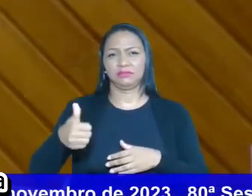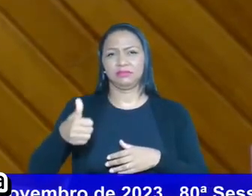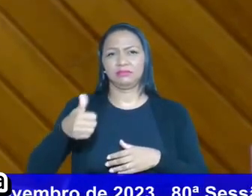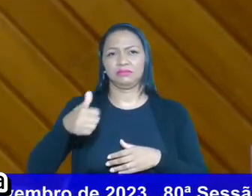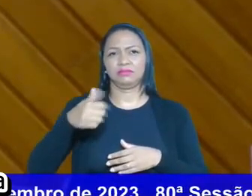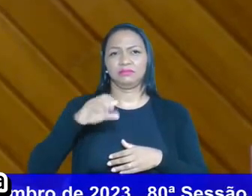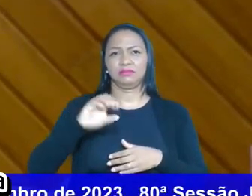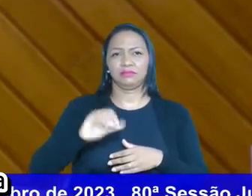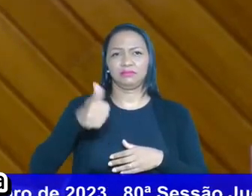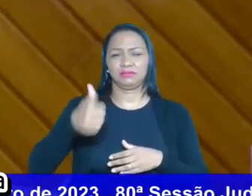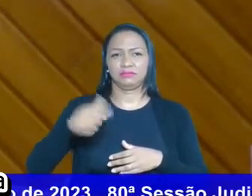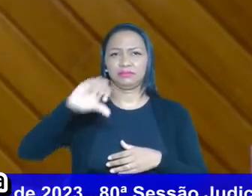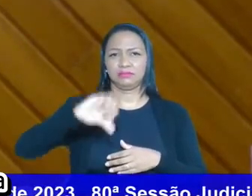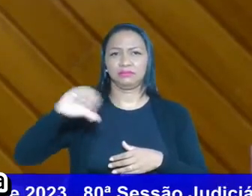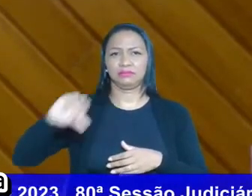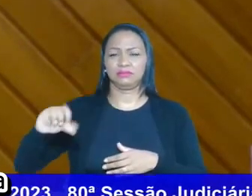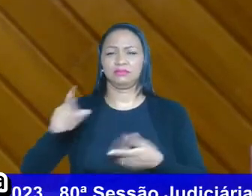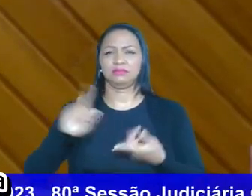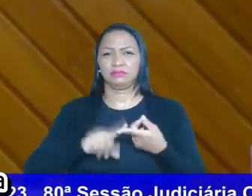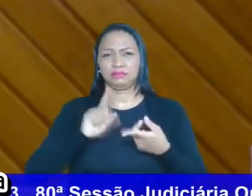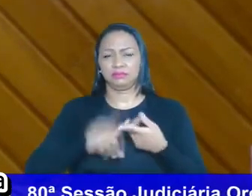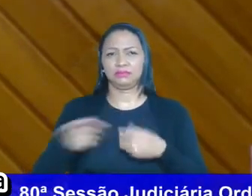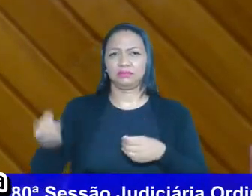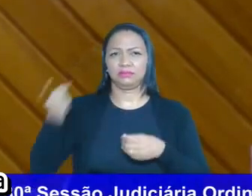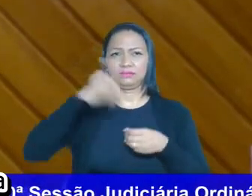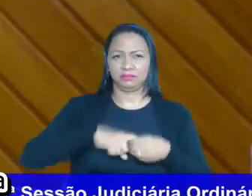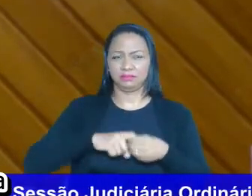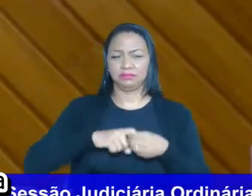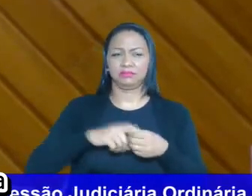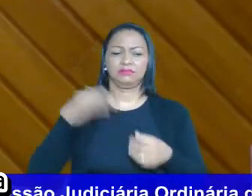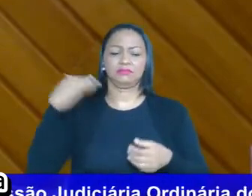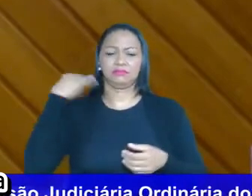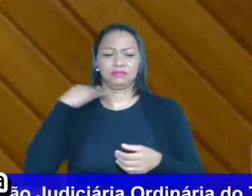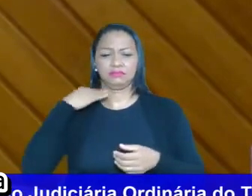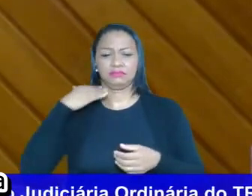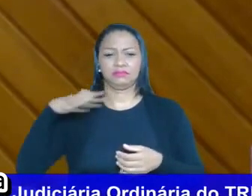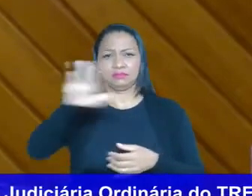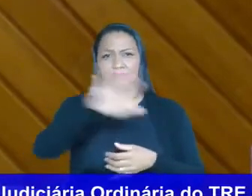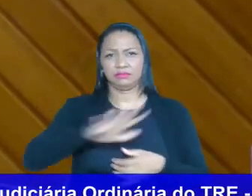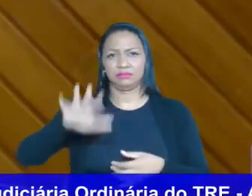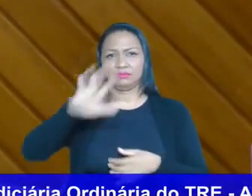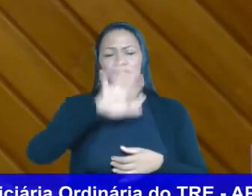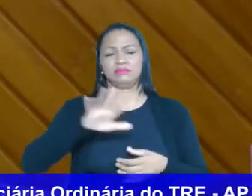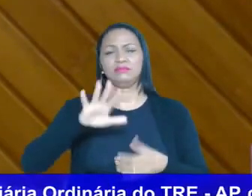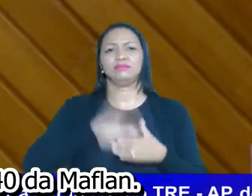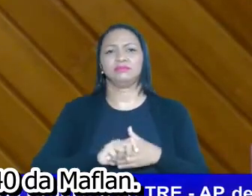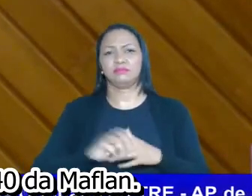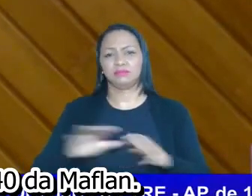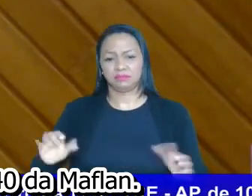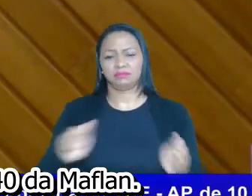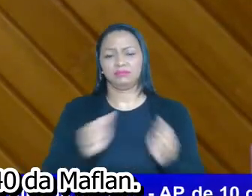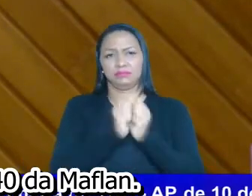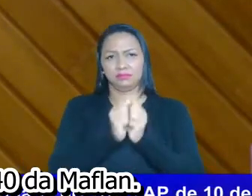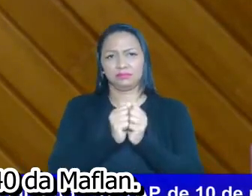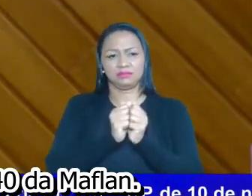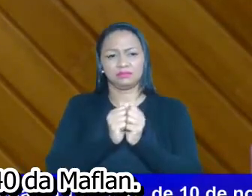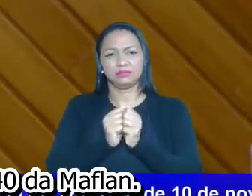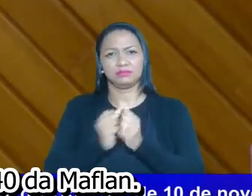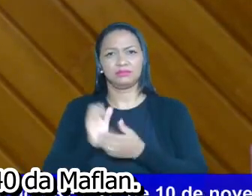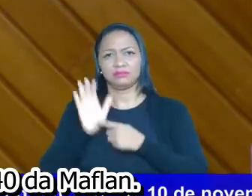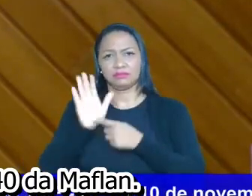511.0199, também fez a devolução ao Tesouro, fazendo a juntada do devido